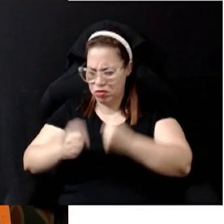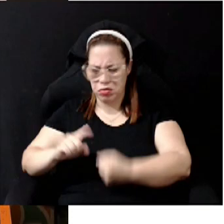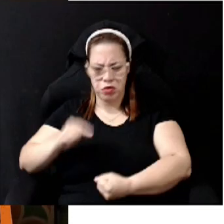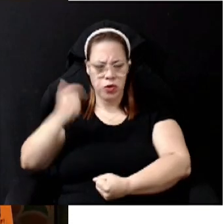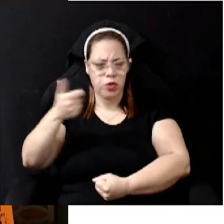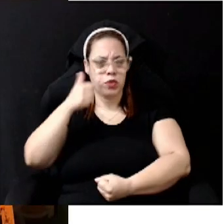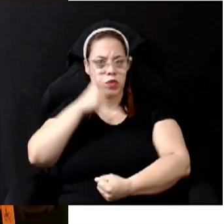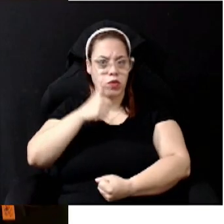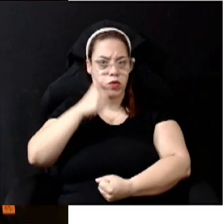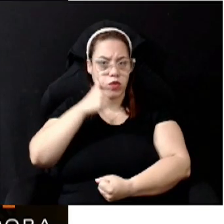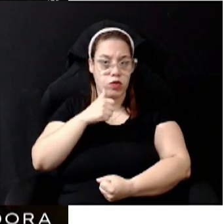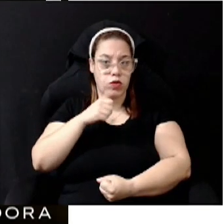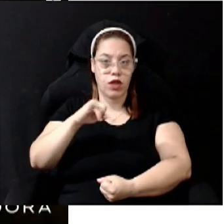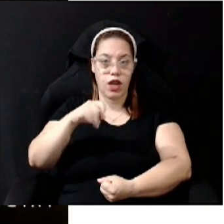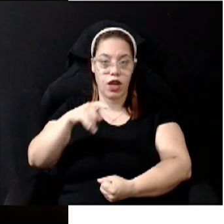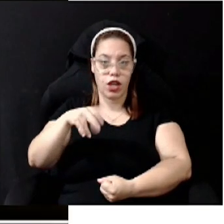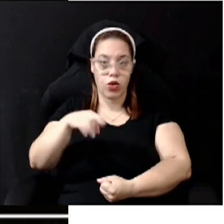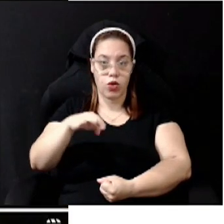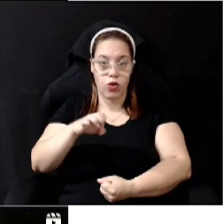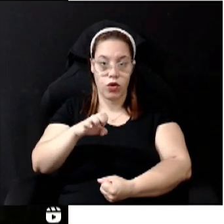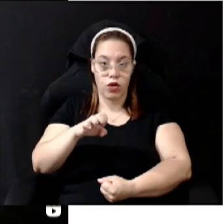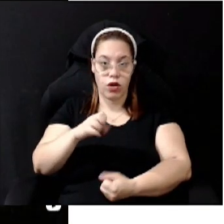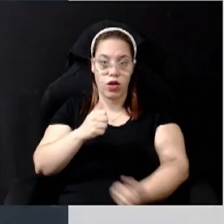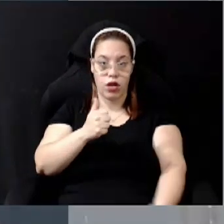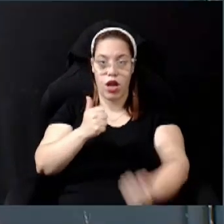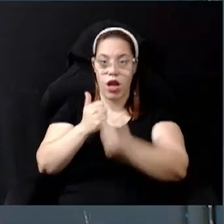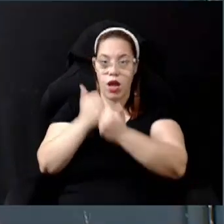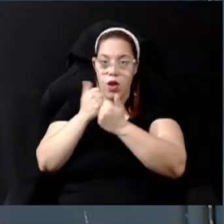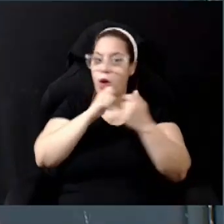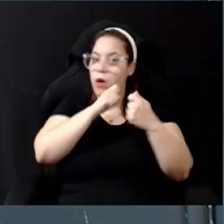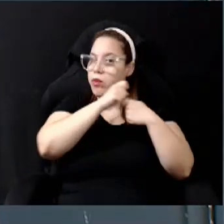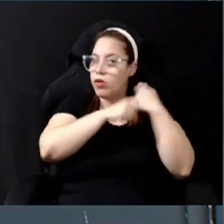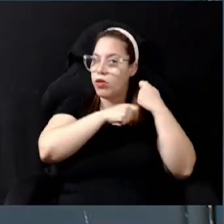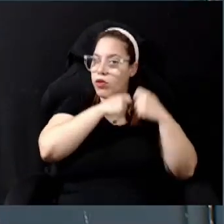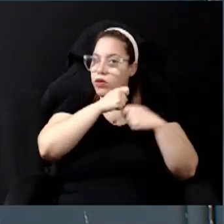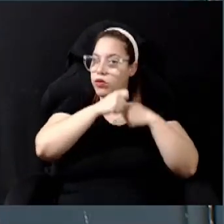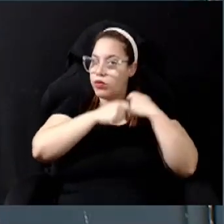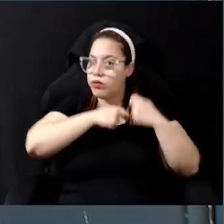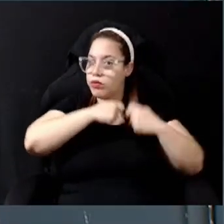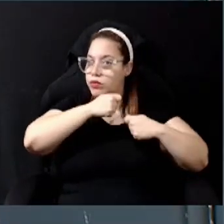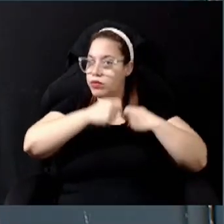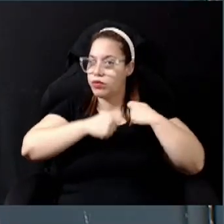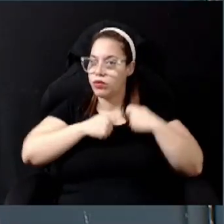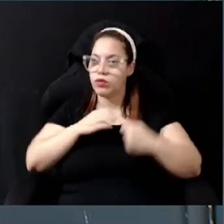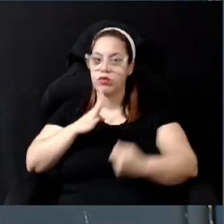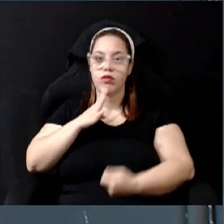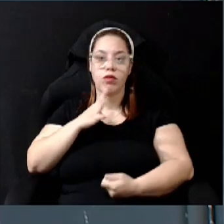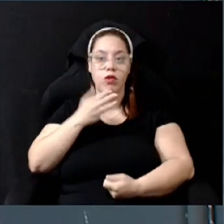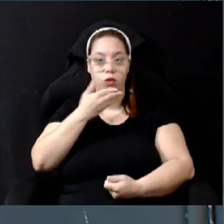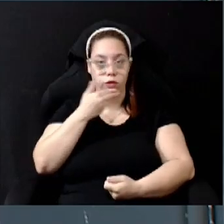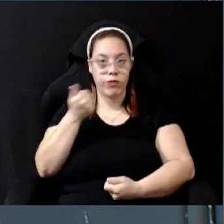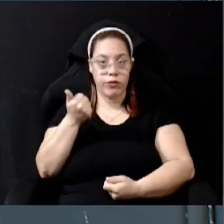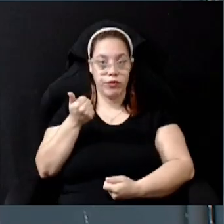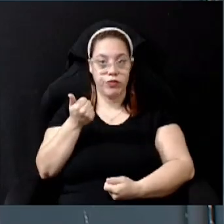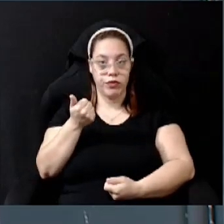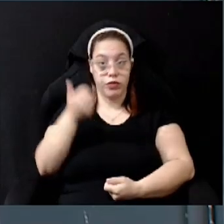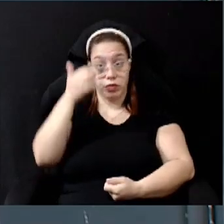Zuri também, quero que acolha essas transistas, trazendo ela um conhecimento melhor dos materiais.